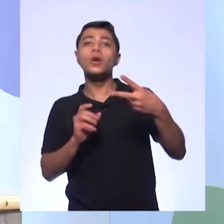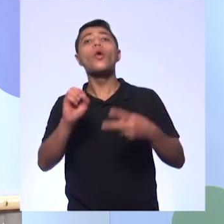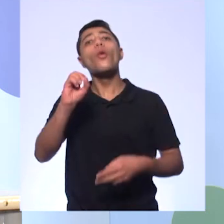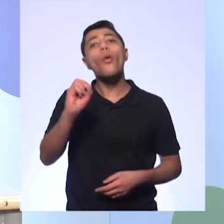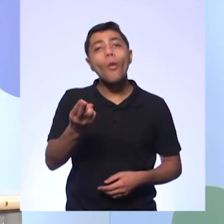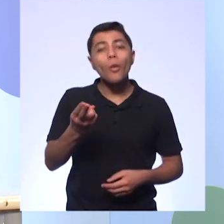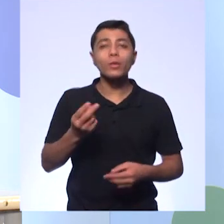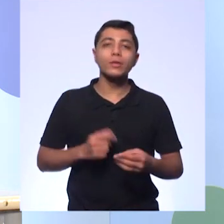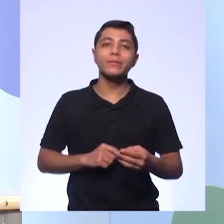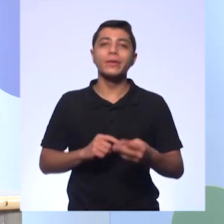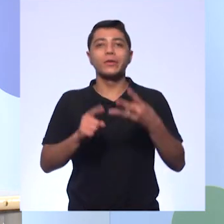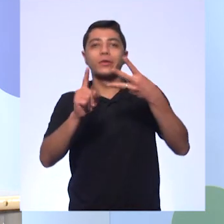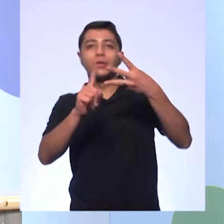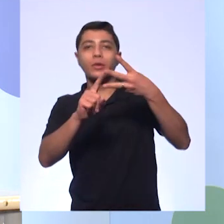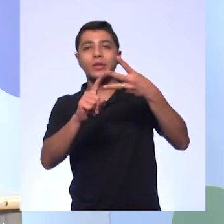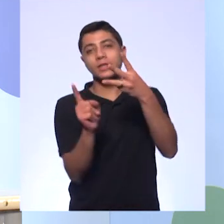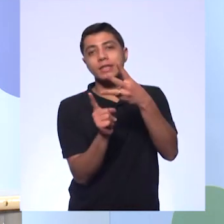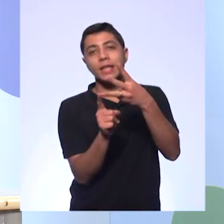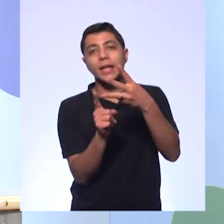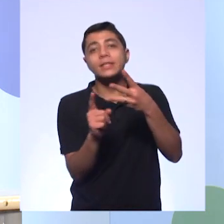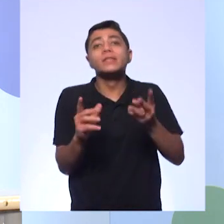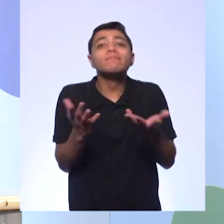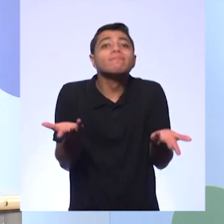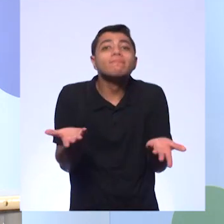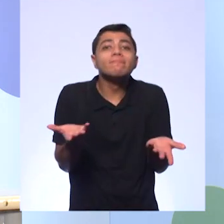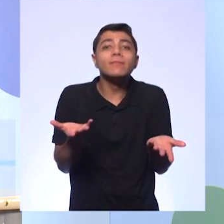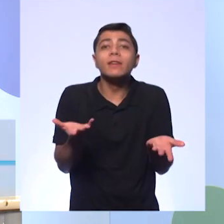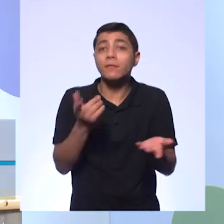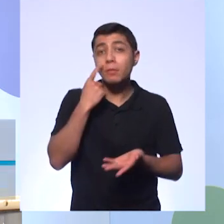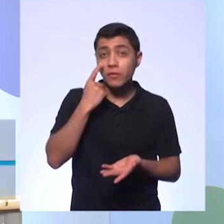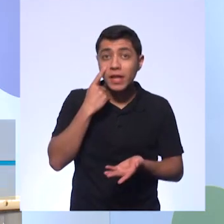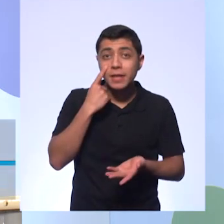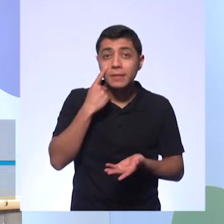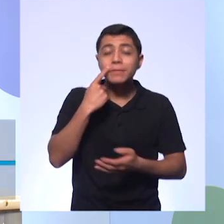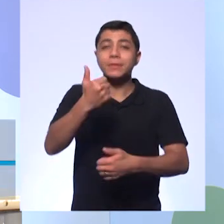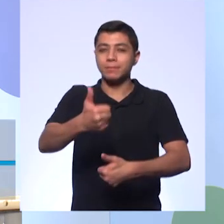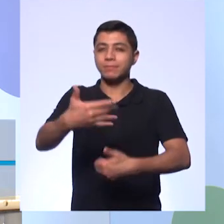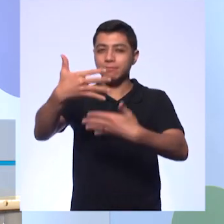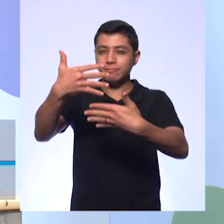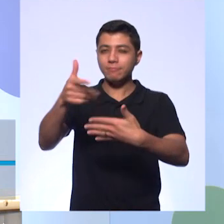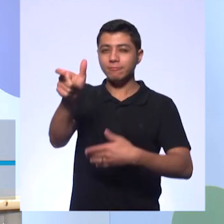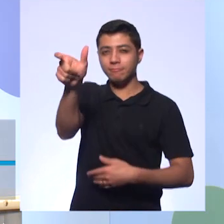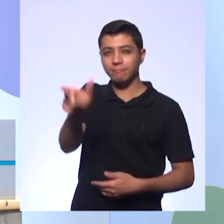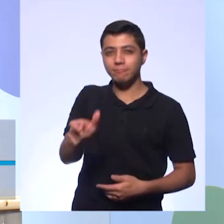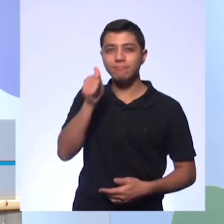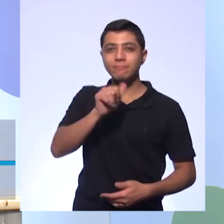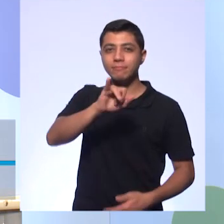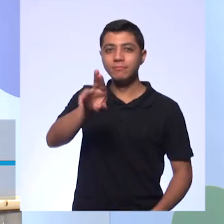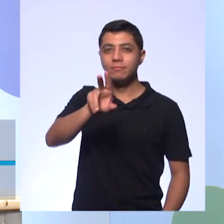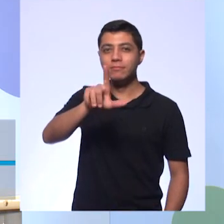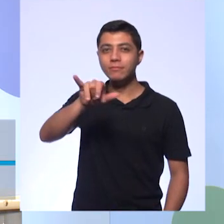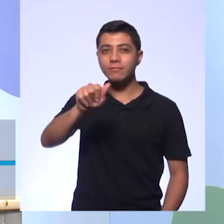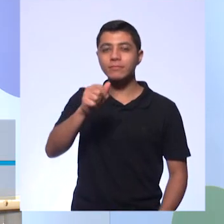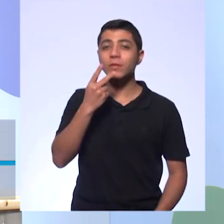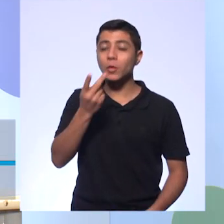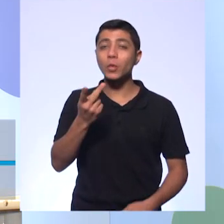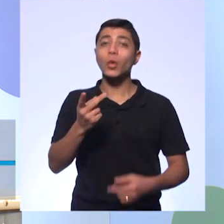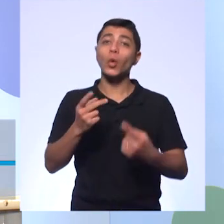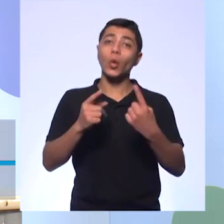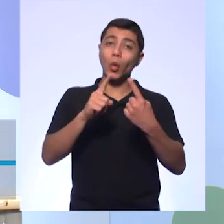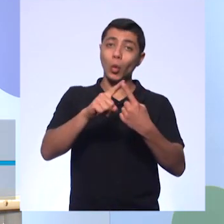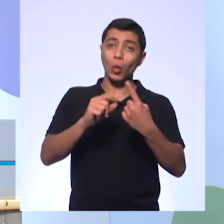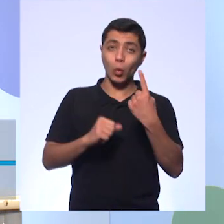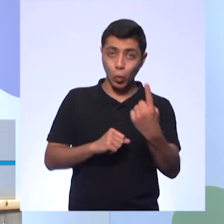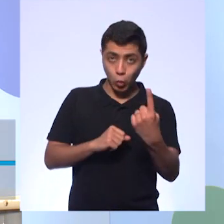que vocês estão colocando no chat. Vamos lá. A Júlia diz 1 e 3.